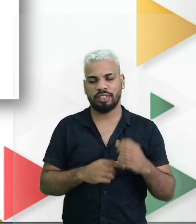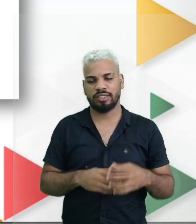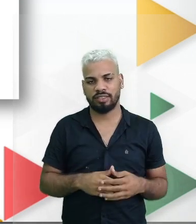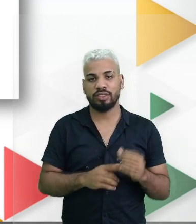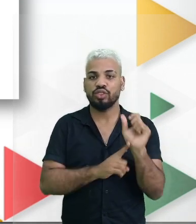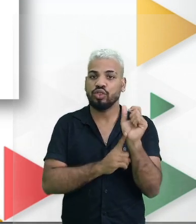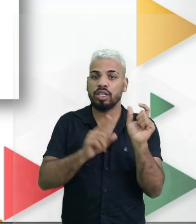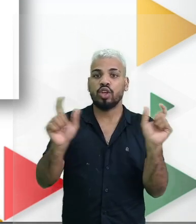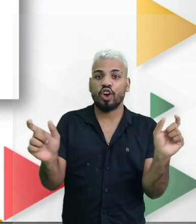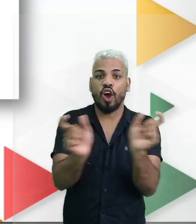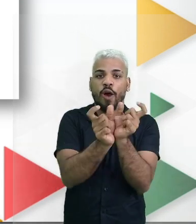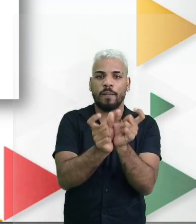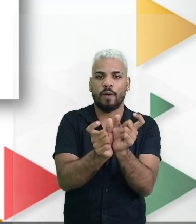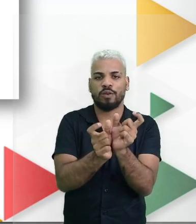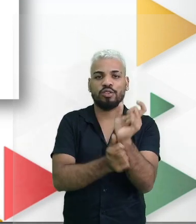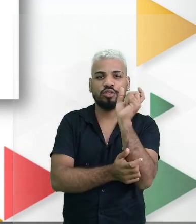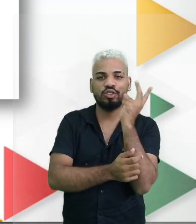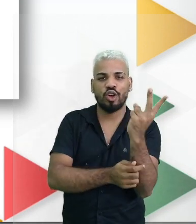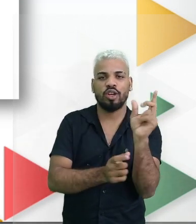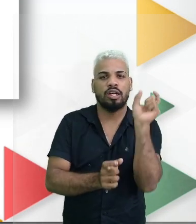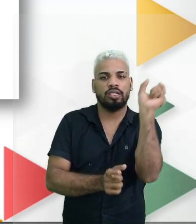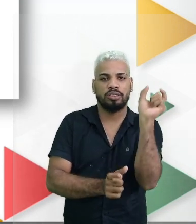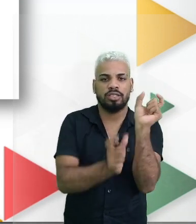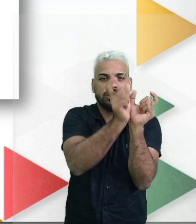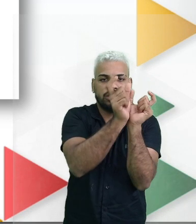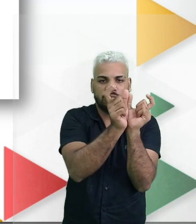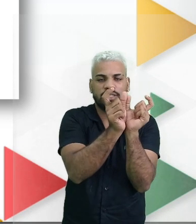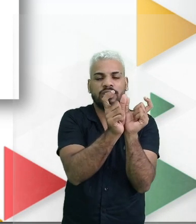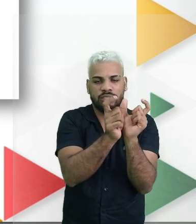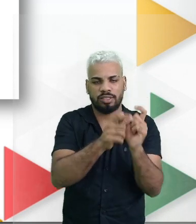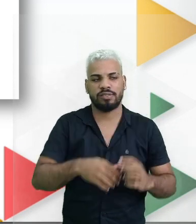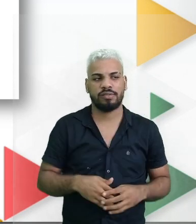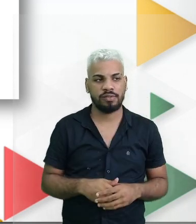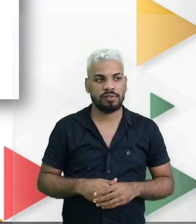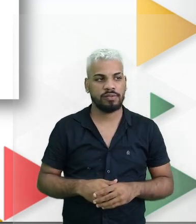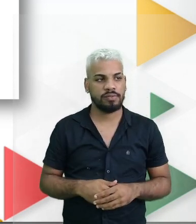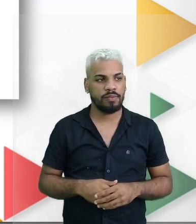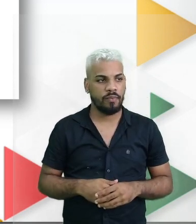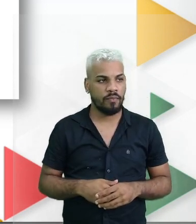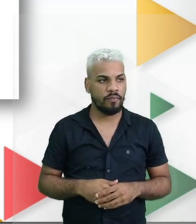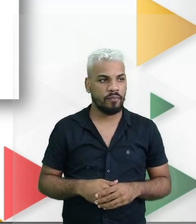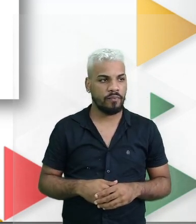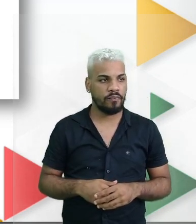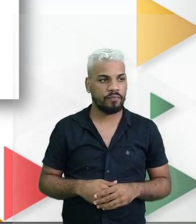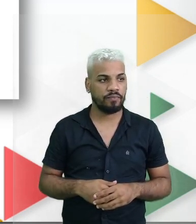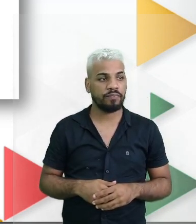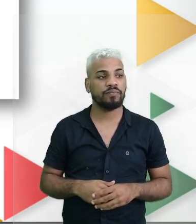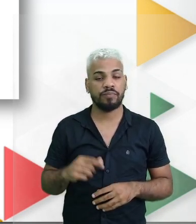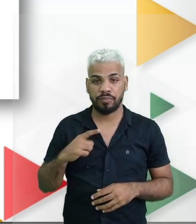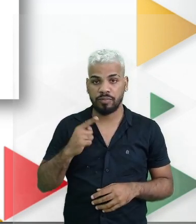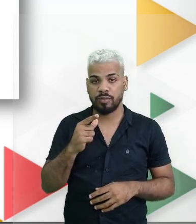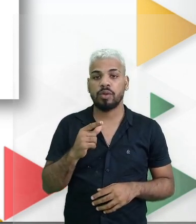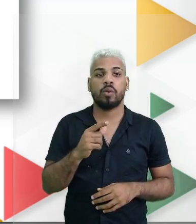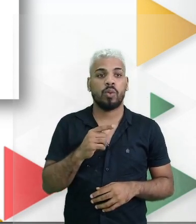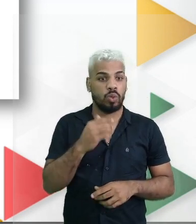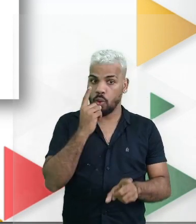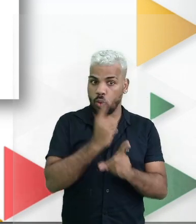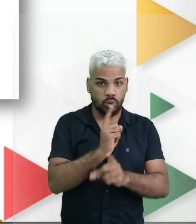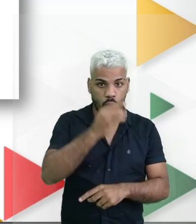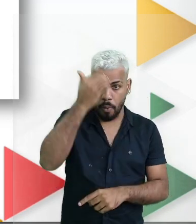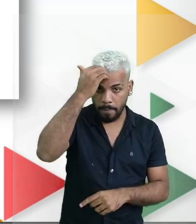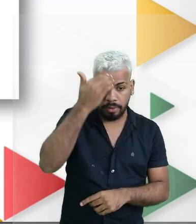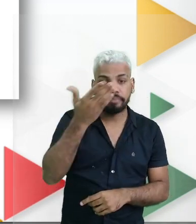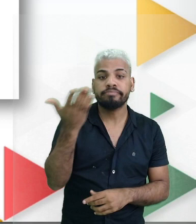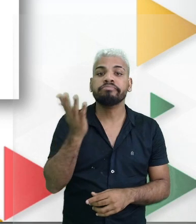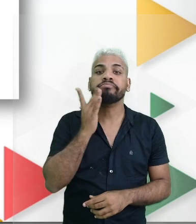sujeito composto, certo? E nós temos aqui a letra D, não encontraram o culpado. Quem encontrou? Não